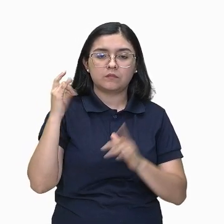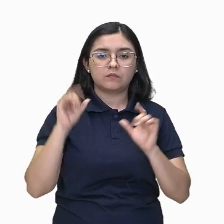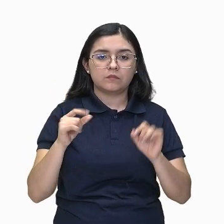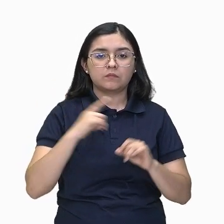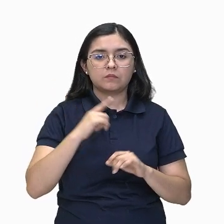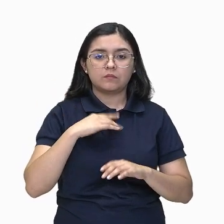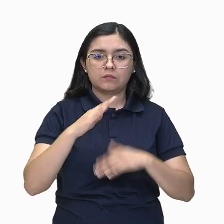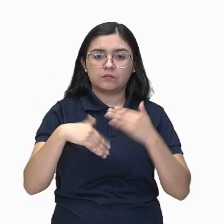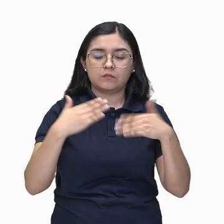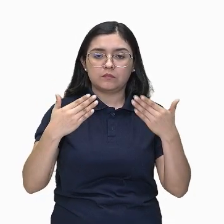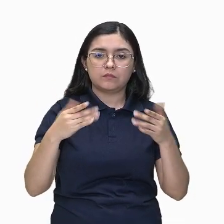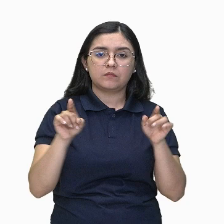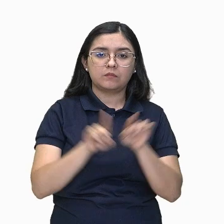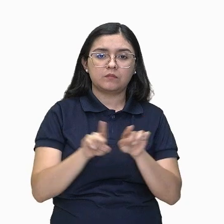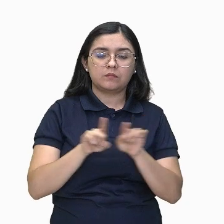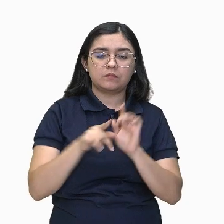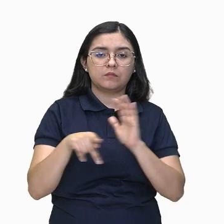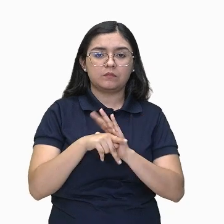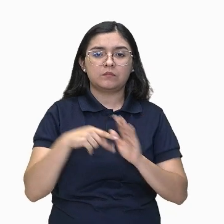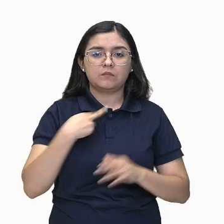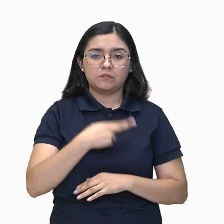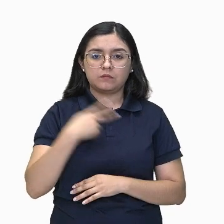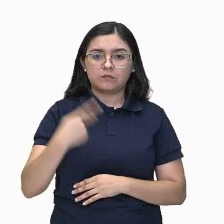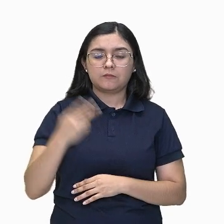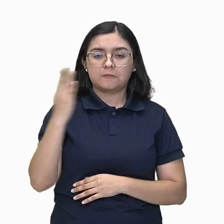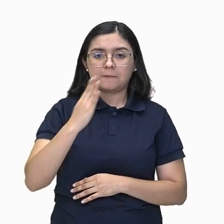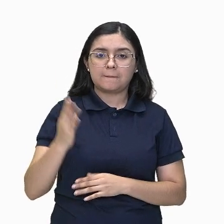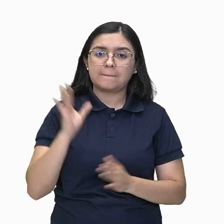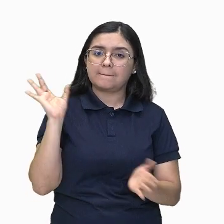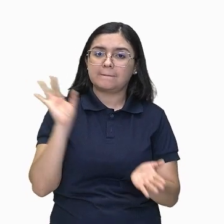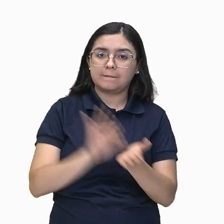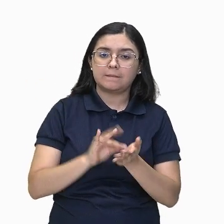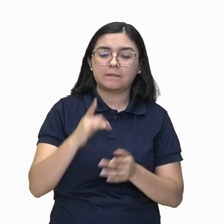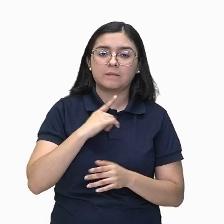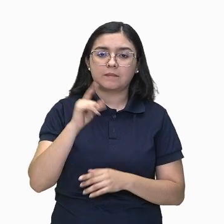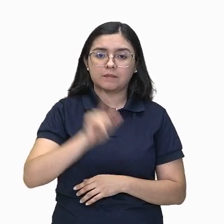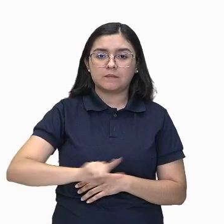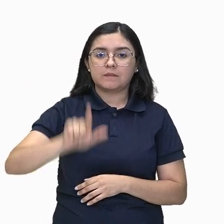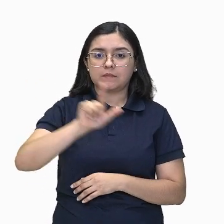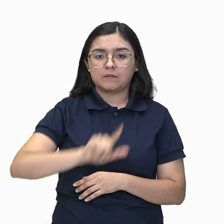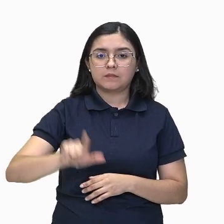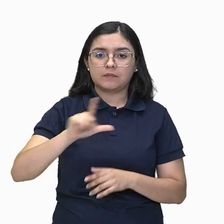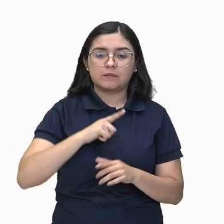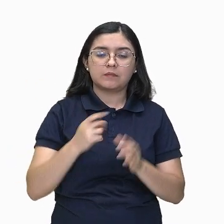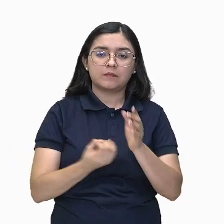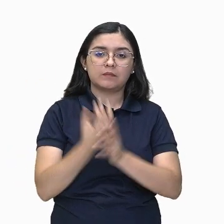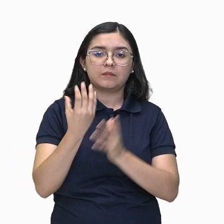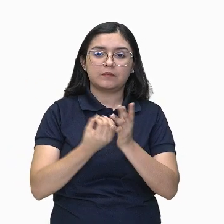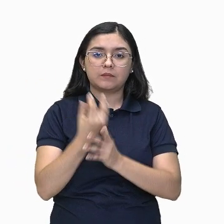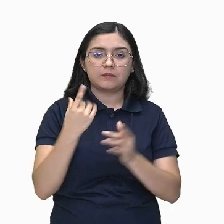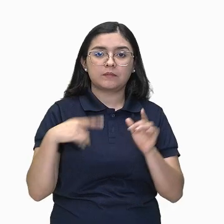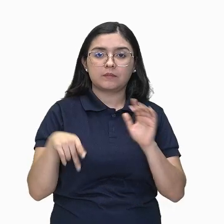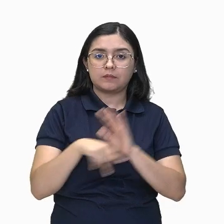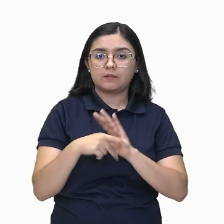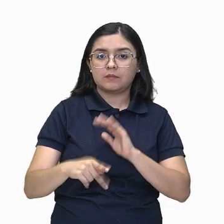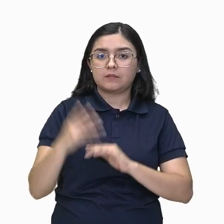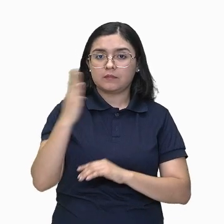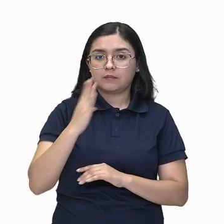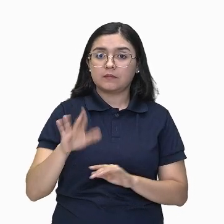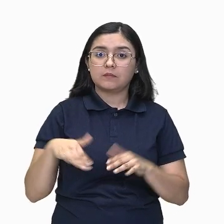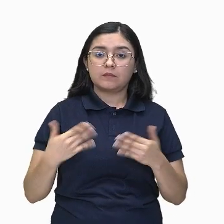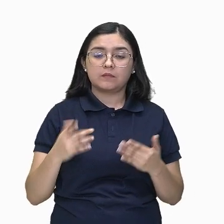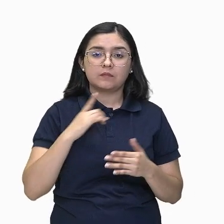haja um desenvolvimento do romantismo no Brasil. É quando, de fato, nós temos uma literatura produzida no Brasil. Até então,